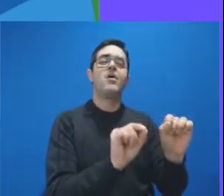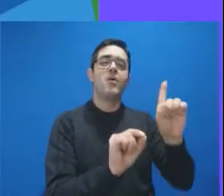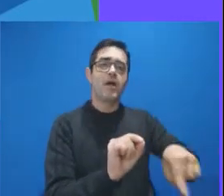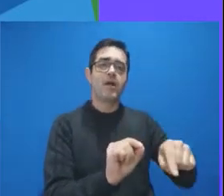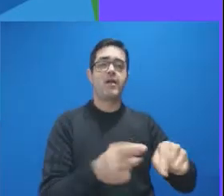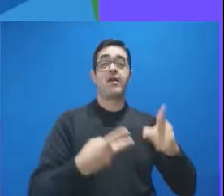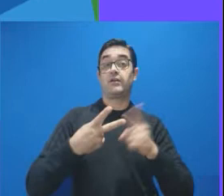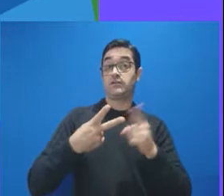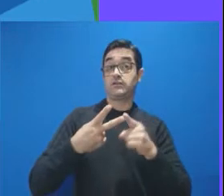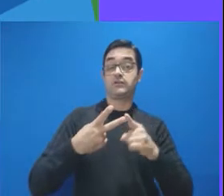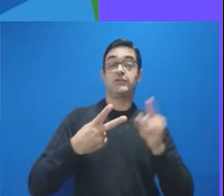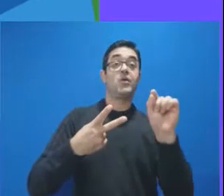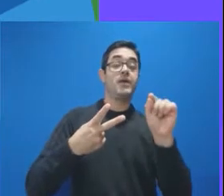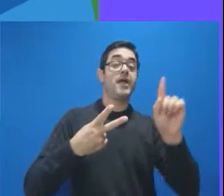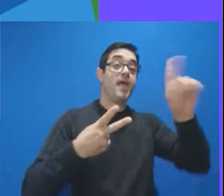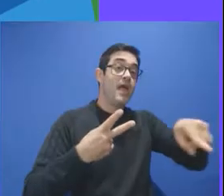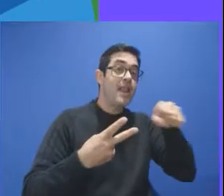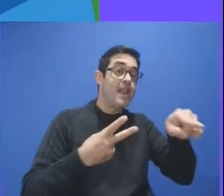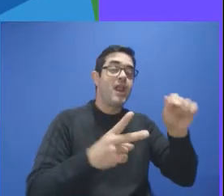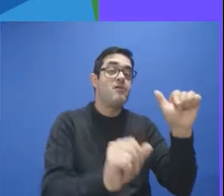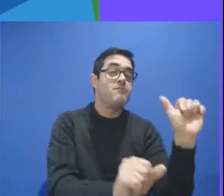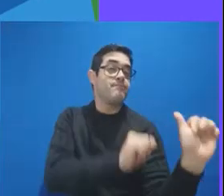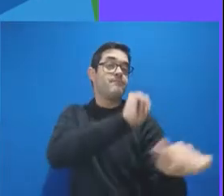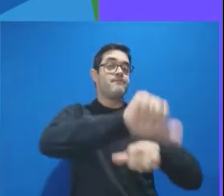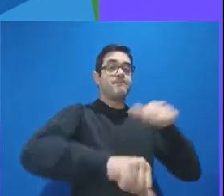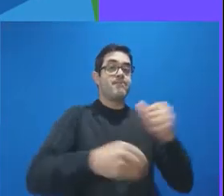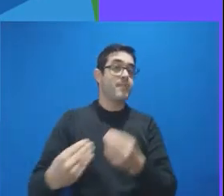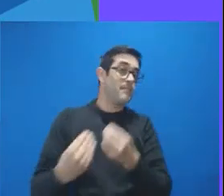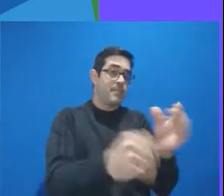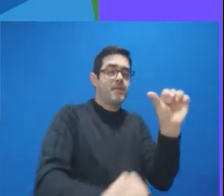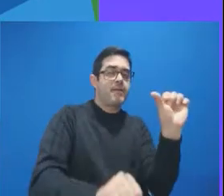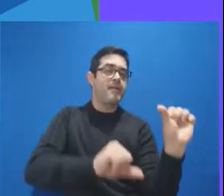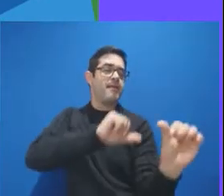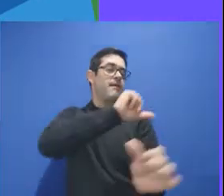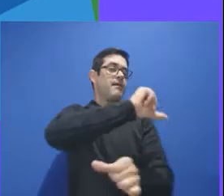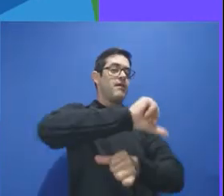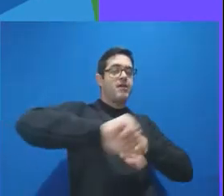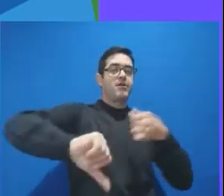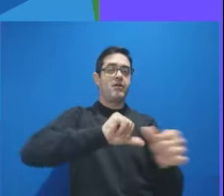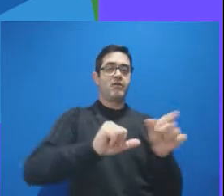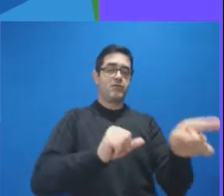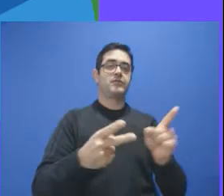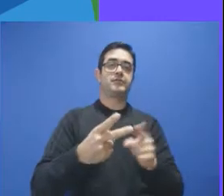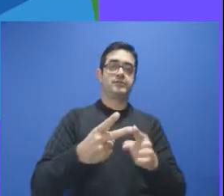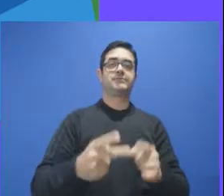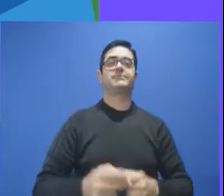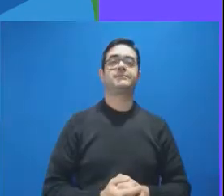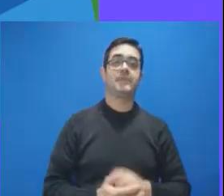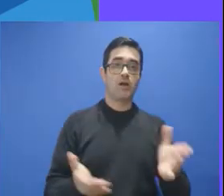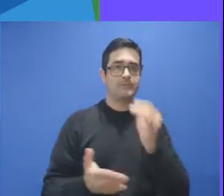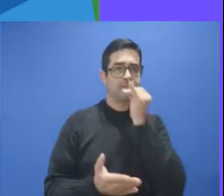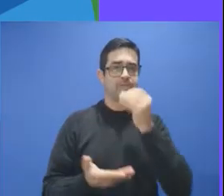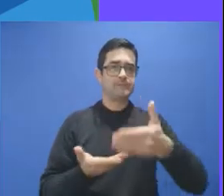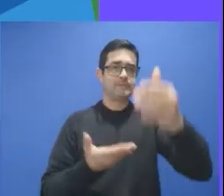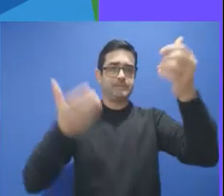ambiente. E é chamado de poluente secundário aquilo que é formado no ambiente após o lançamento e transformação do poluente